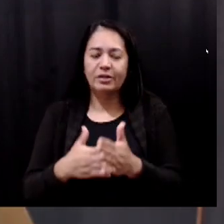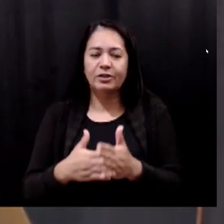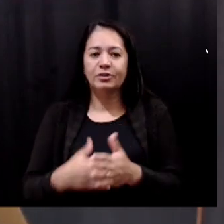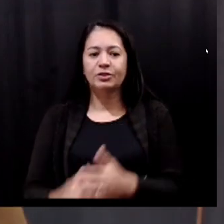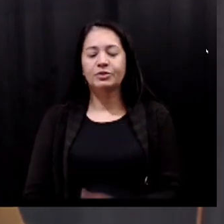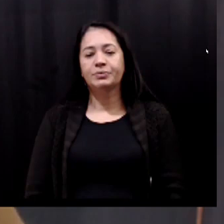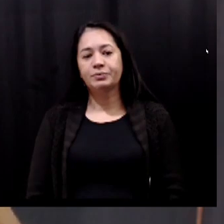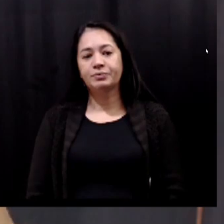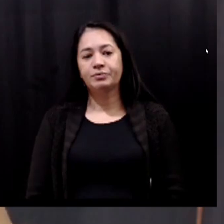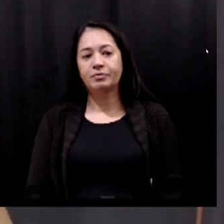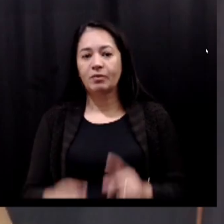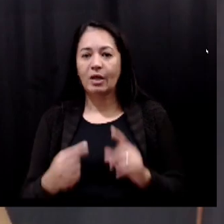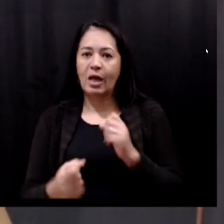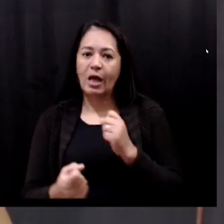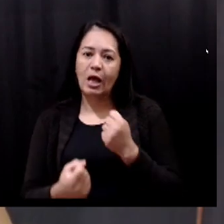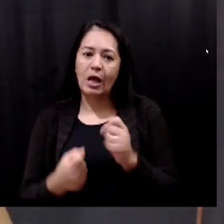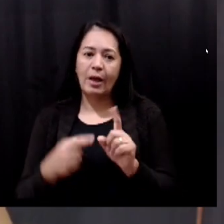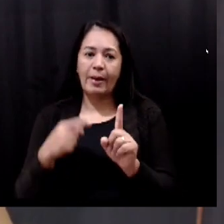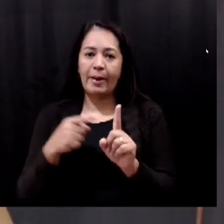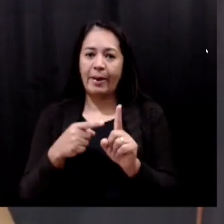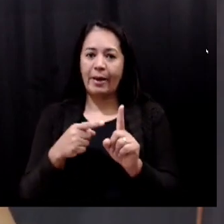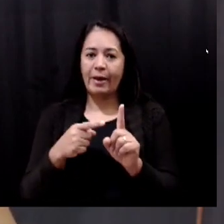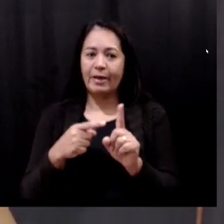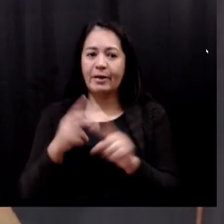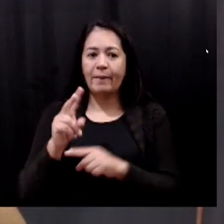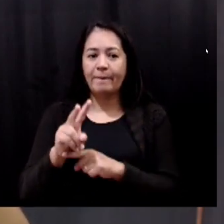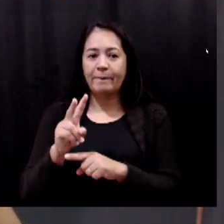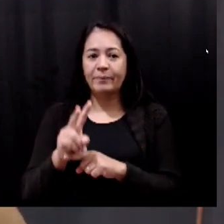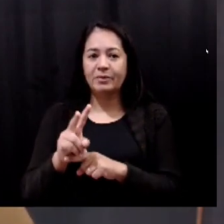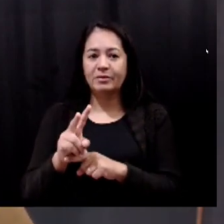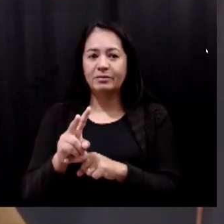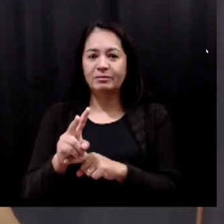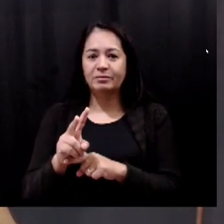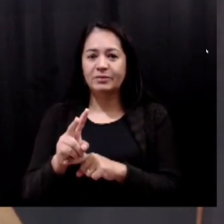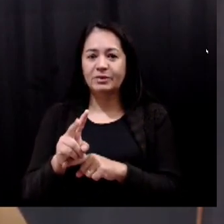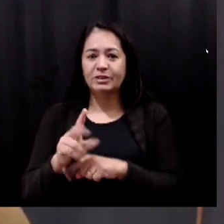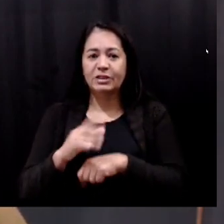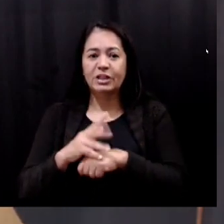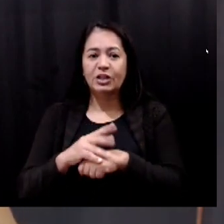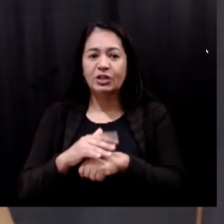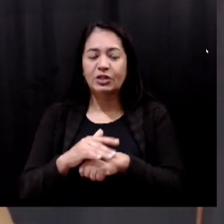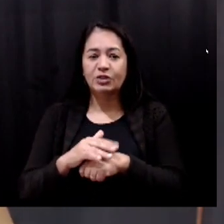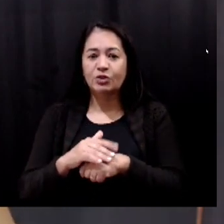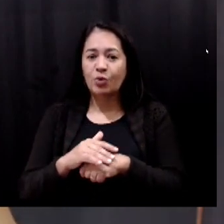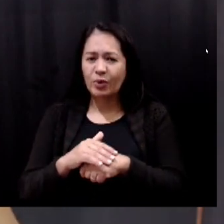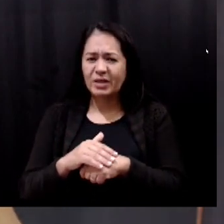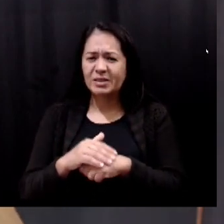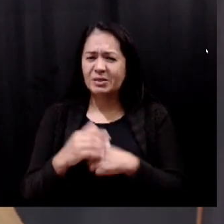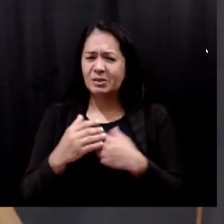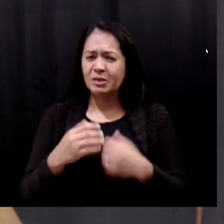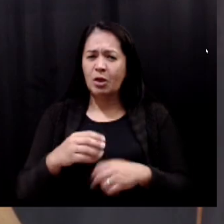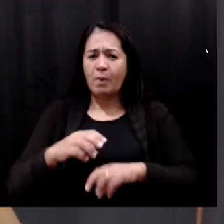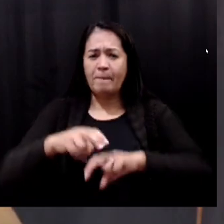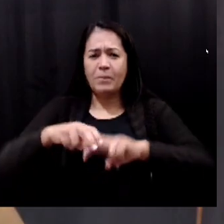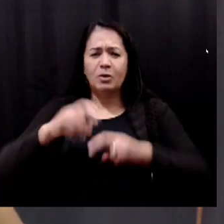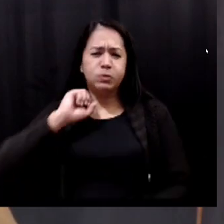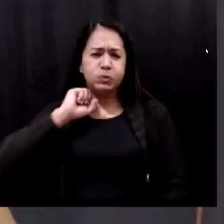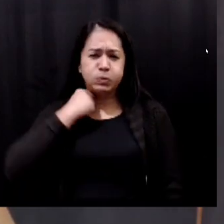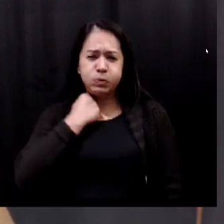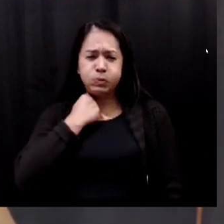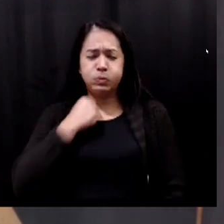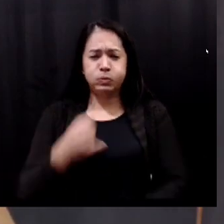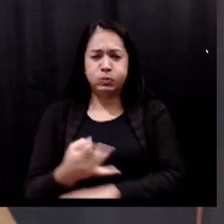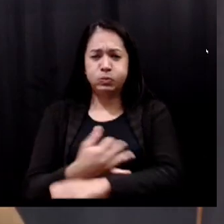muitas vezes têm doenças de autoexecutivos. Pelo nível de estresse e carga emocional, eles